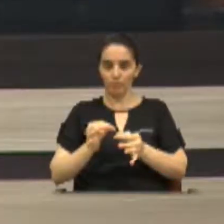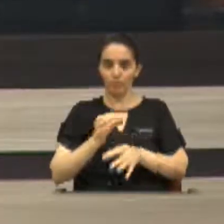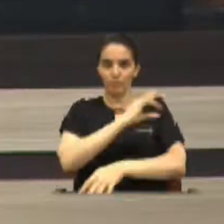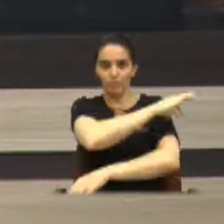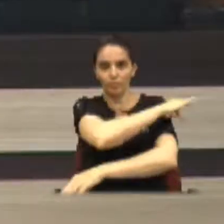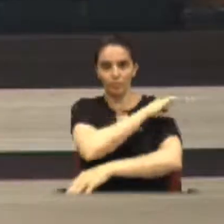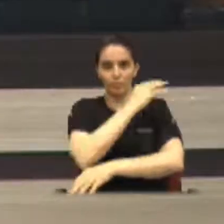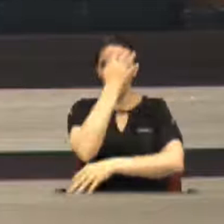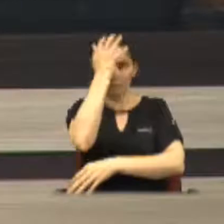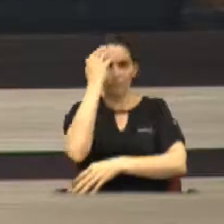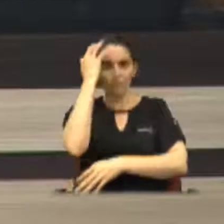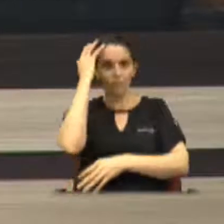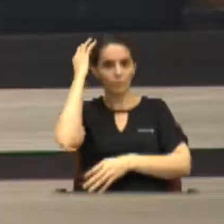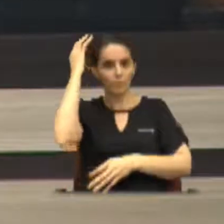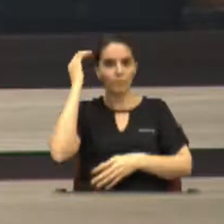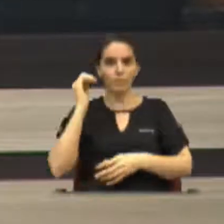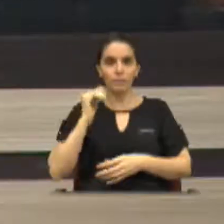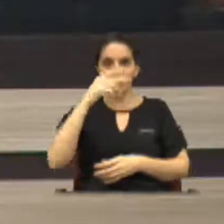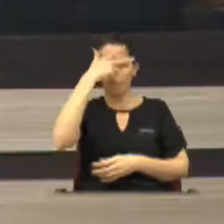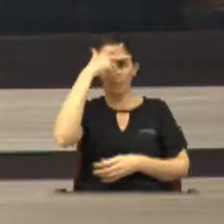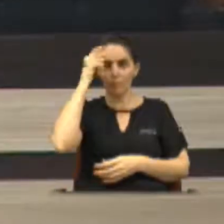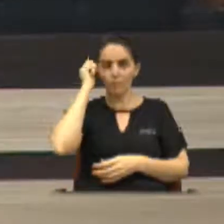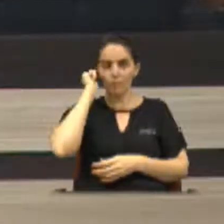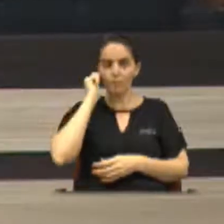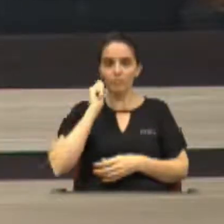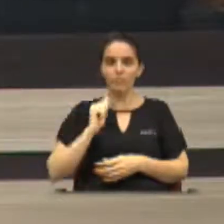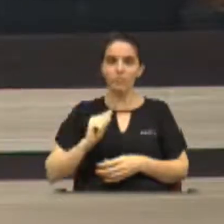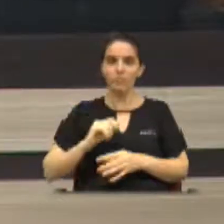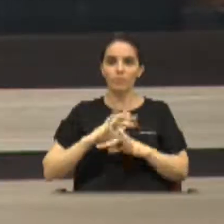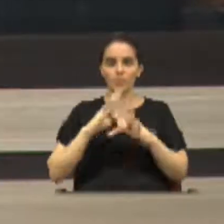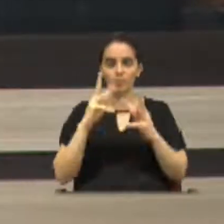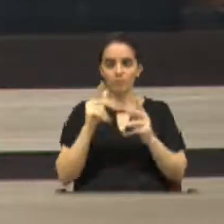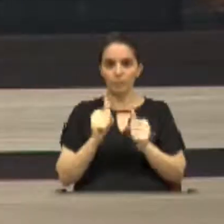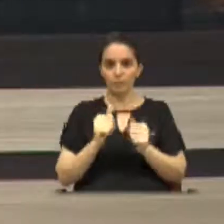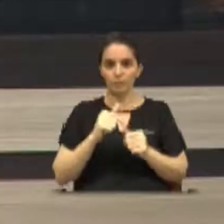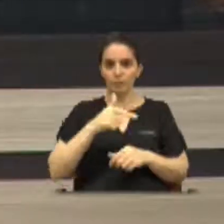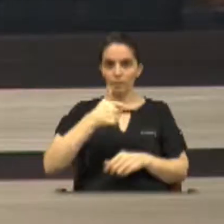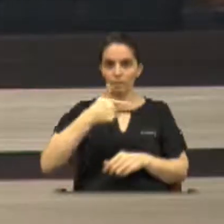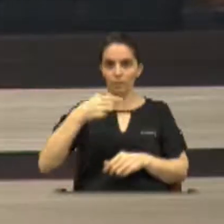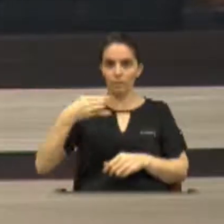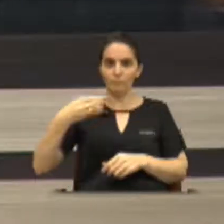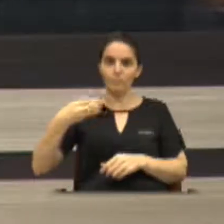Botion, que autoriza o Poder Executivo a destinar o valor global de até R$